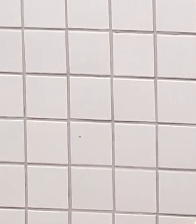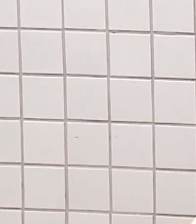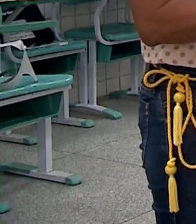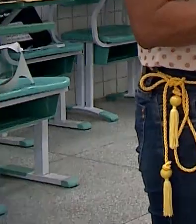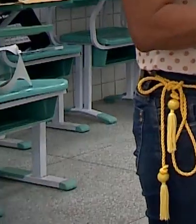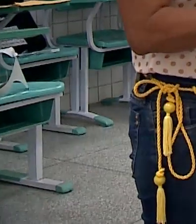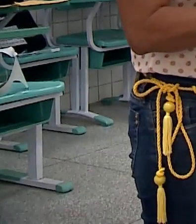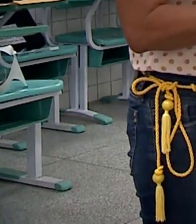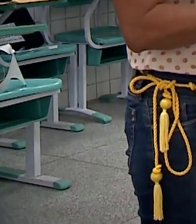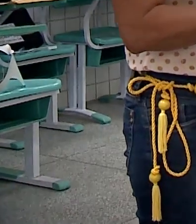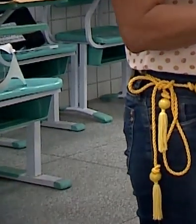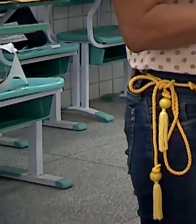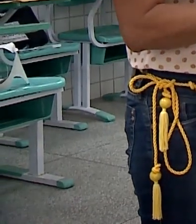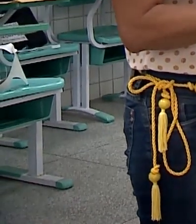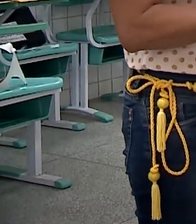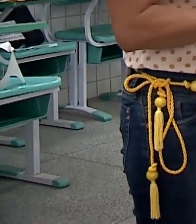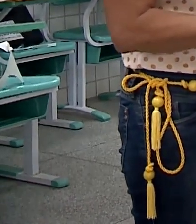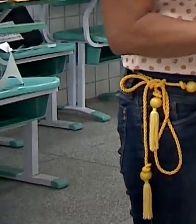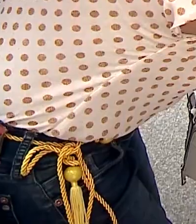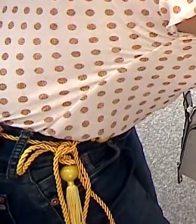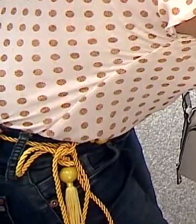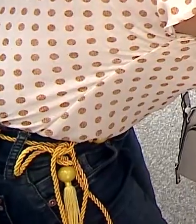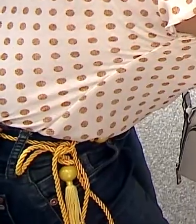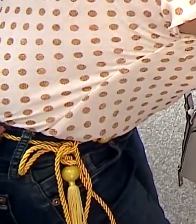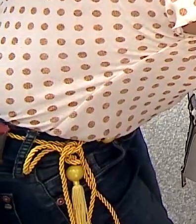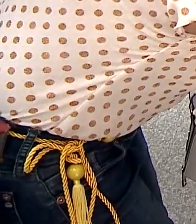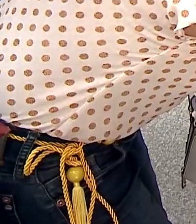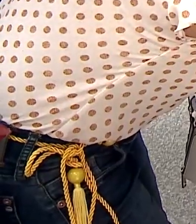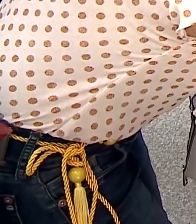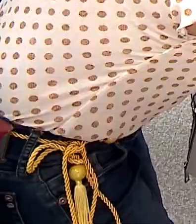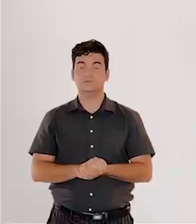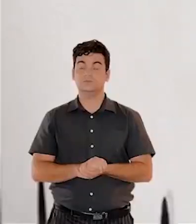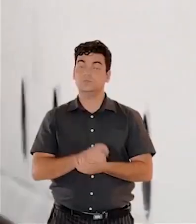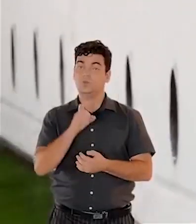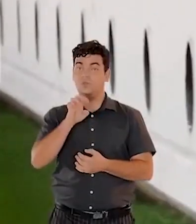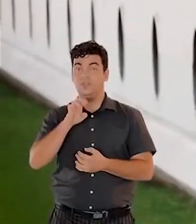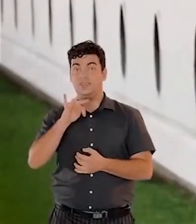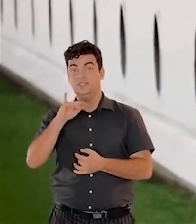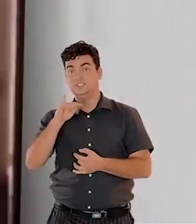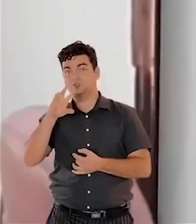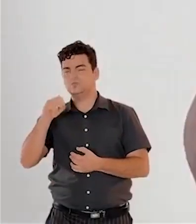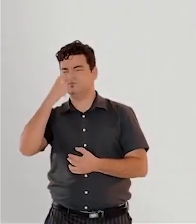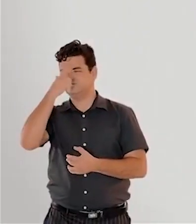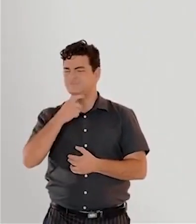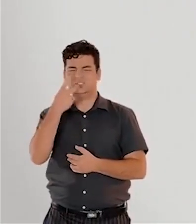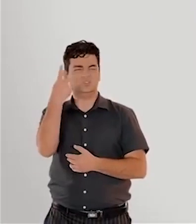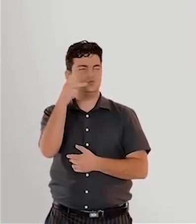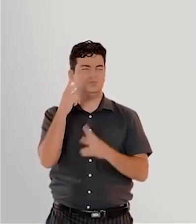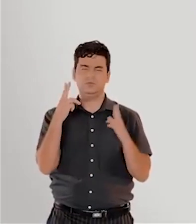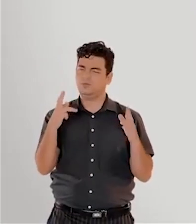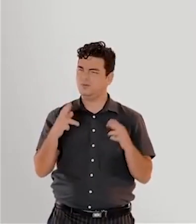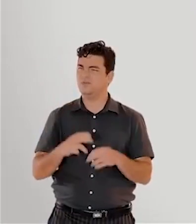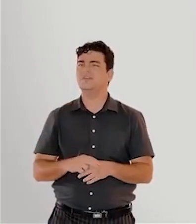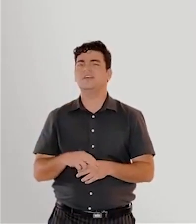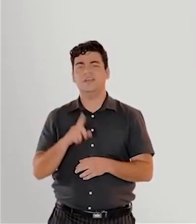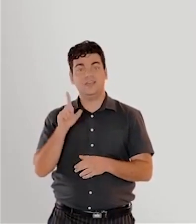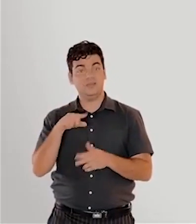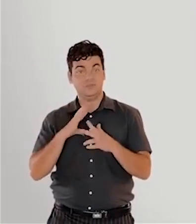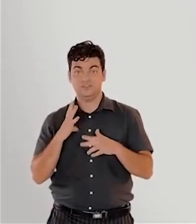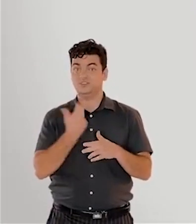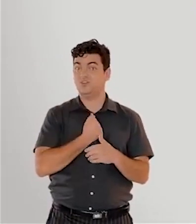e para votar e exercer direitos políticos é preciso fazer o alistamento eleitoral ou seja tirar o título de eleitor